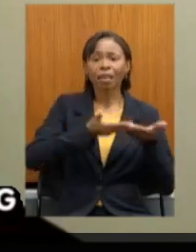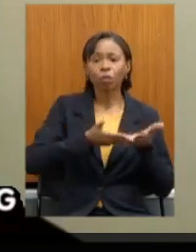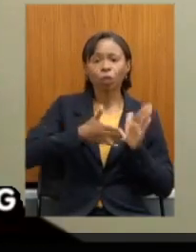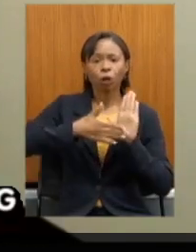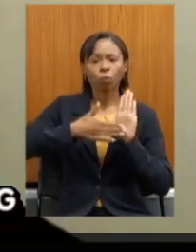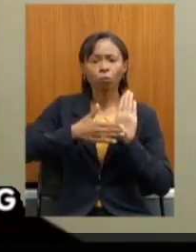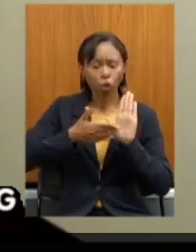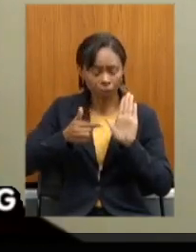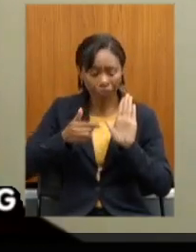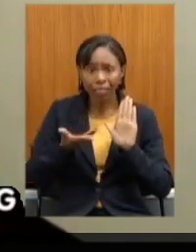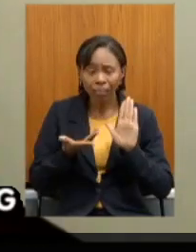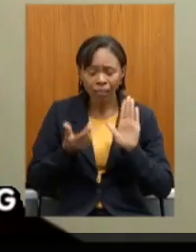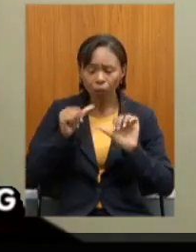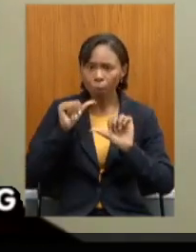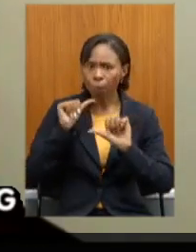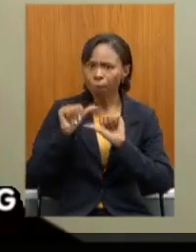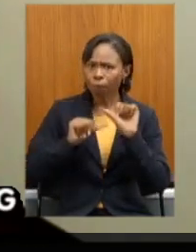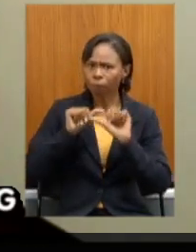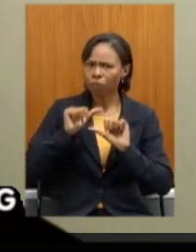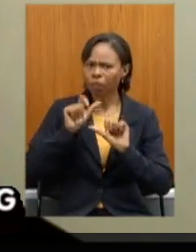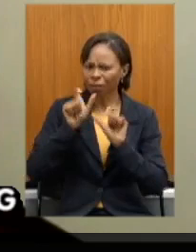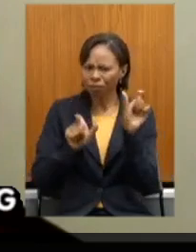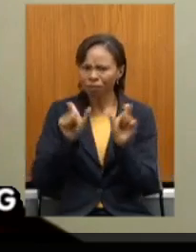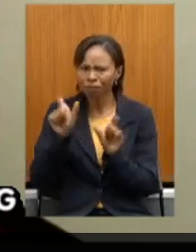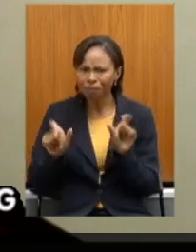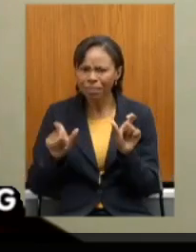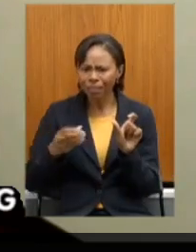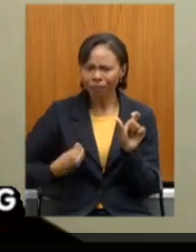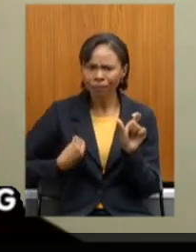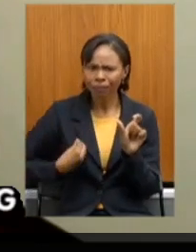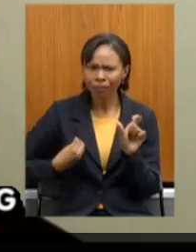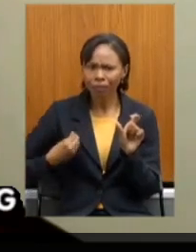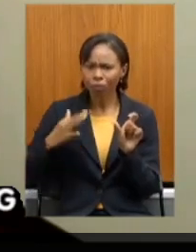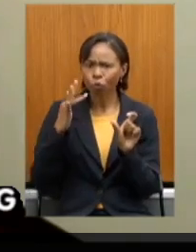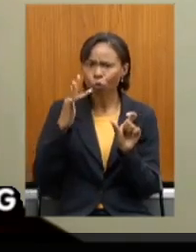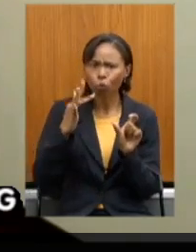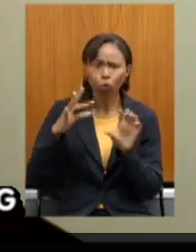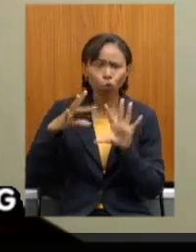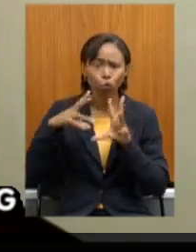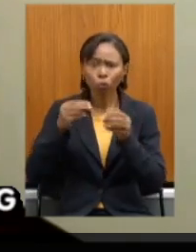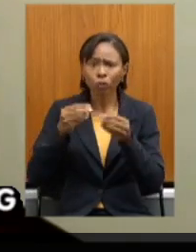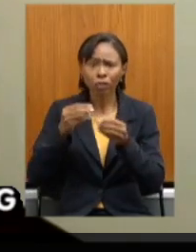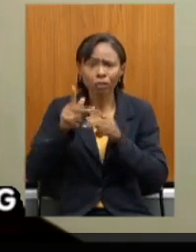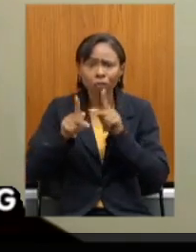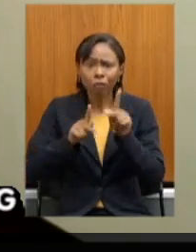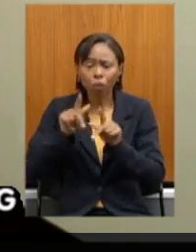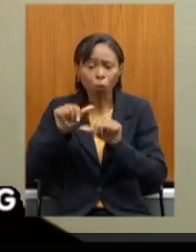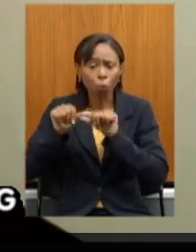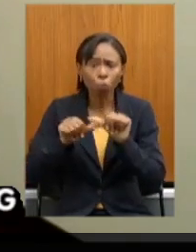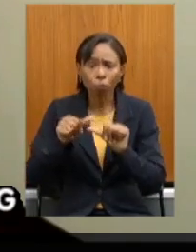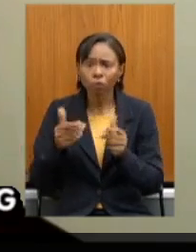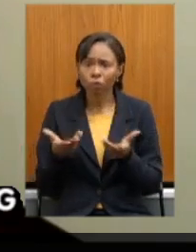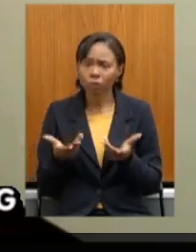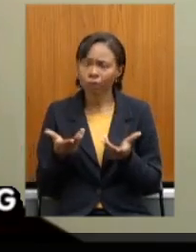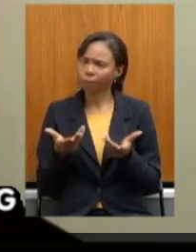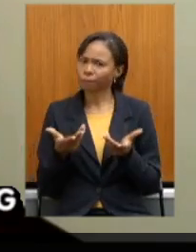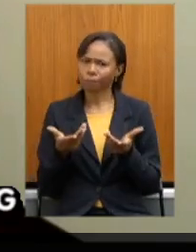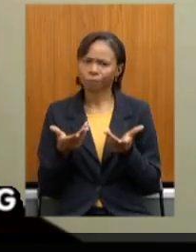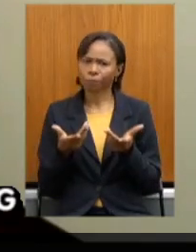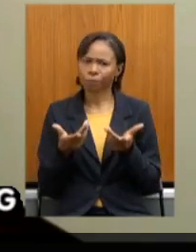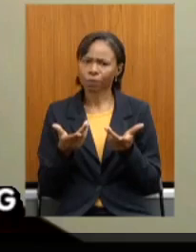todos. Em um momento de calamidade pública, num curto espaço de tempo para análise das